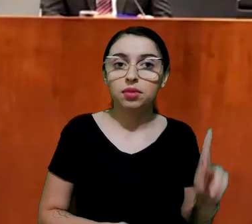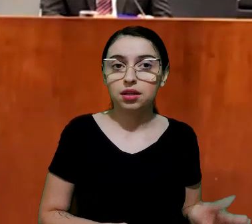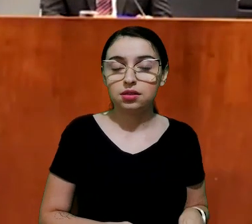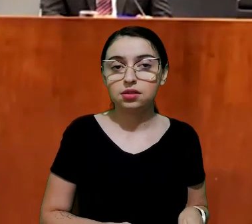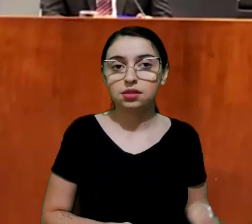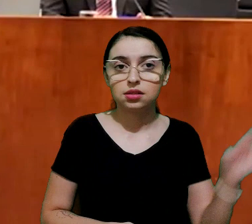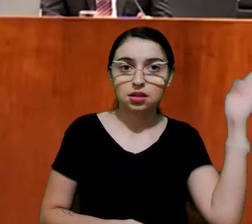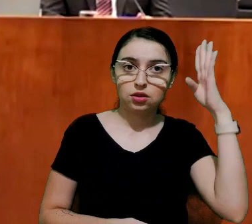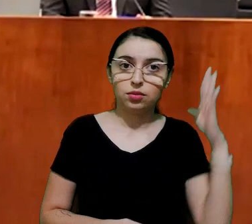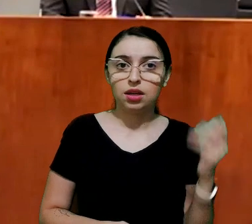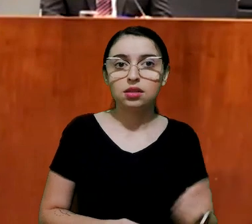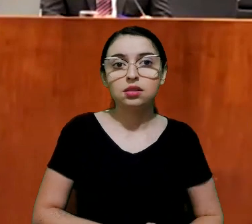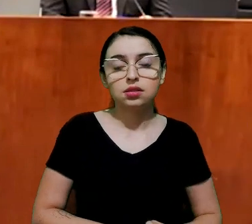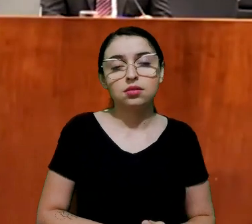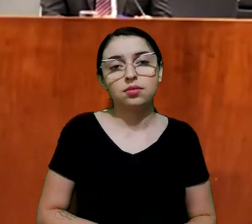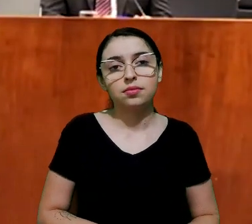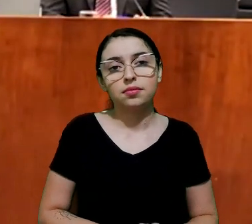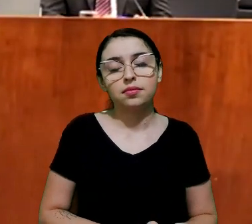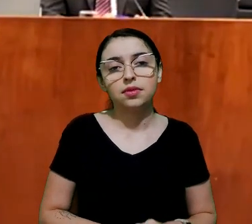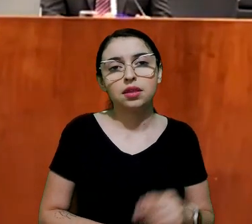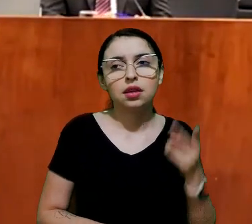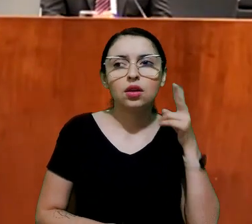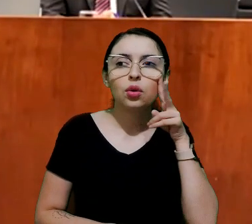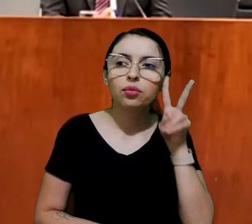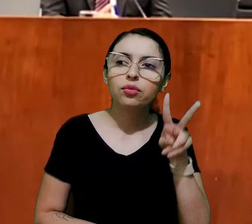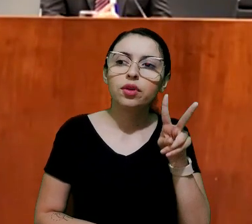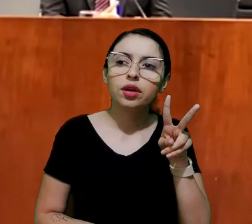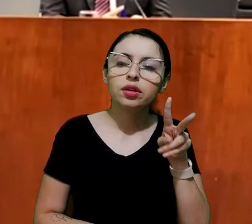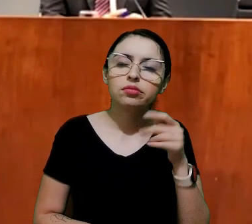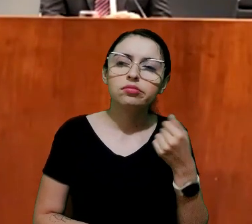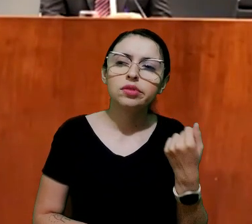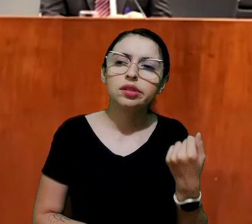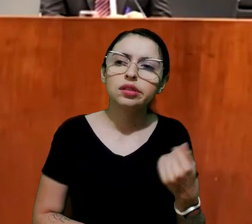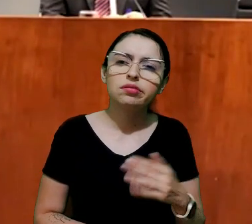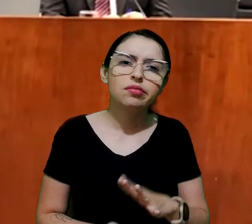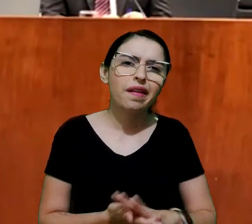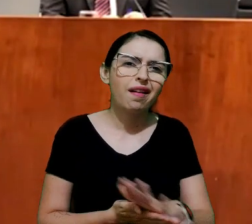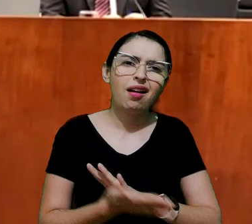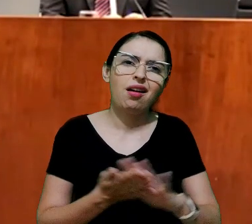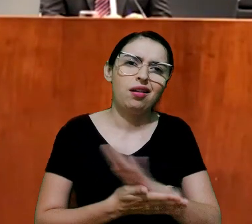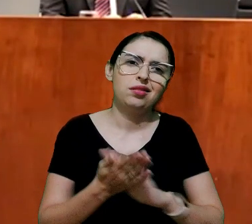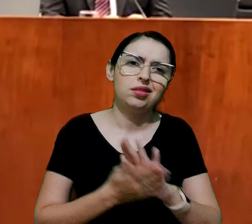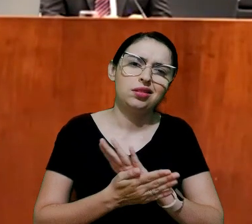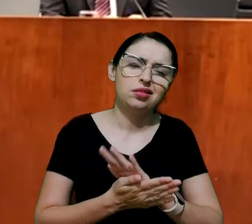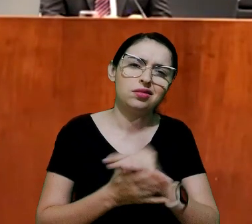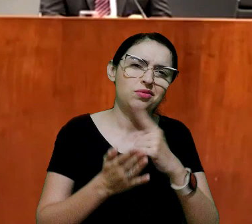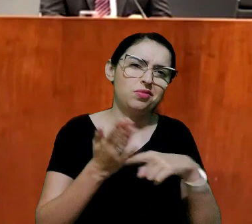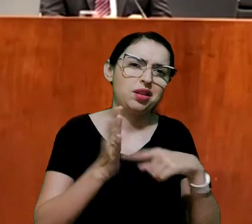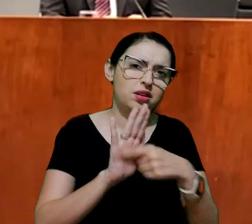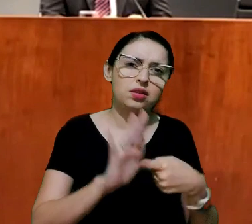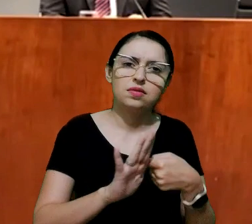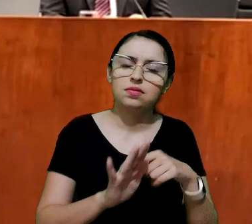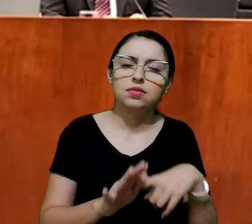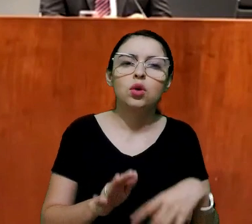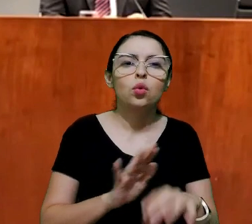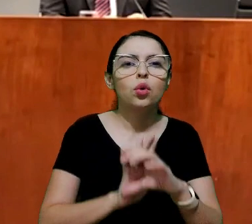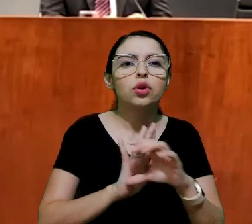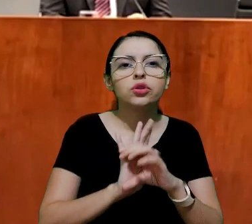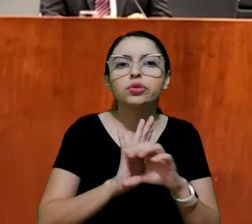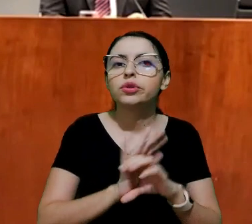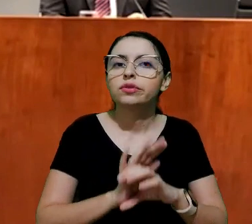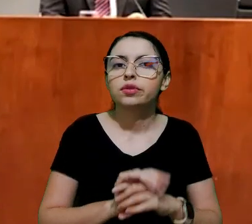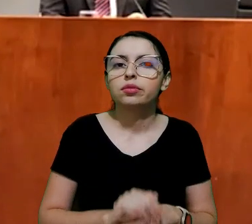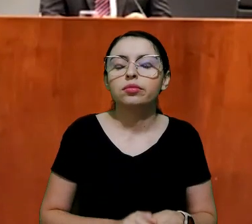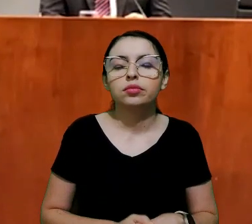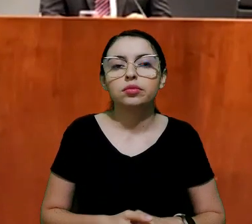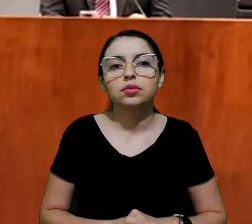realidade. Então, eu não vejo, vamos dizer assim, eu não faço nenhuma censura ao Código Civil com relação a esse ponto. Eu